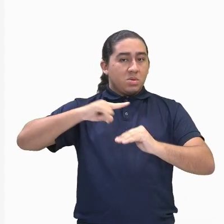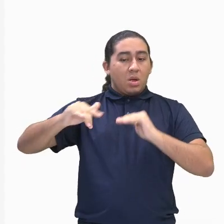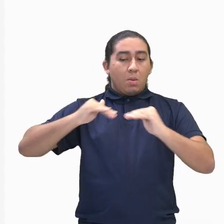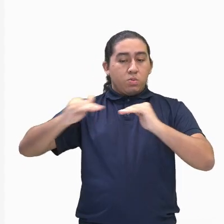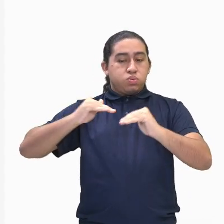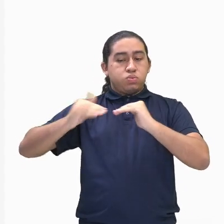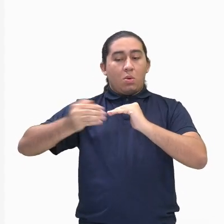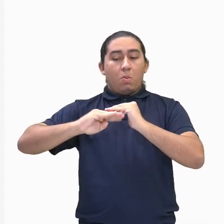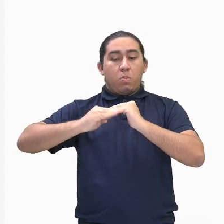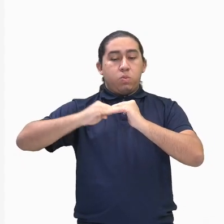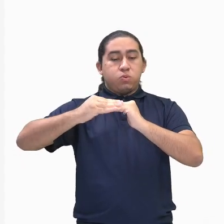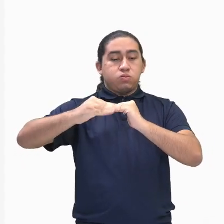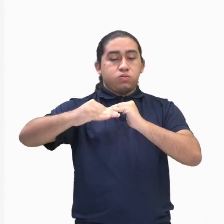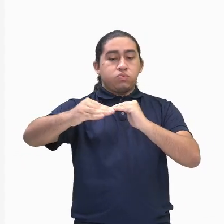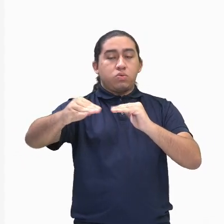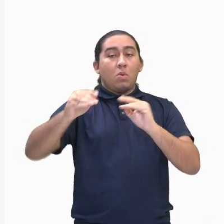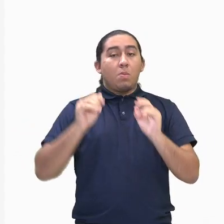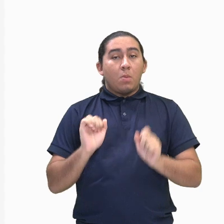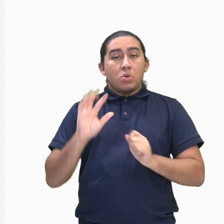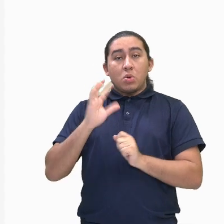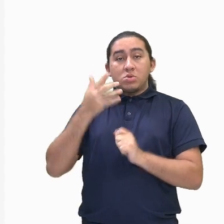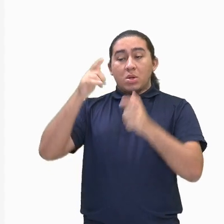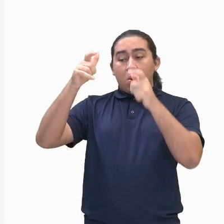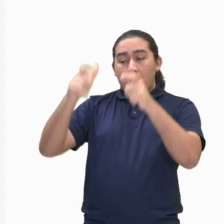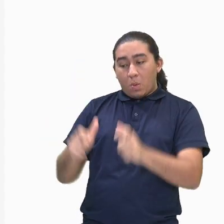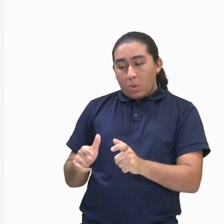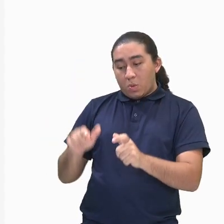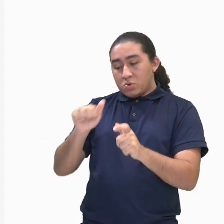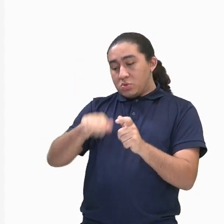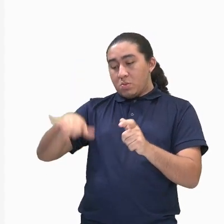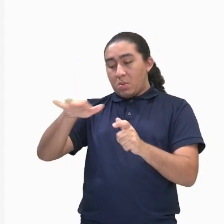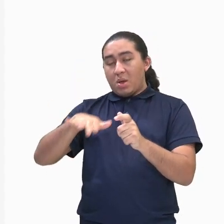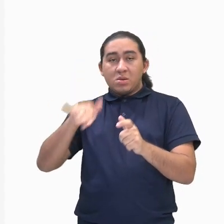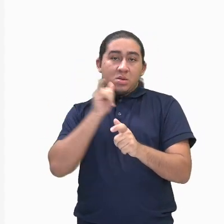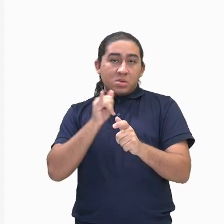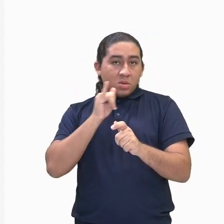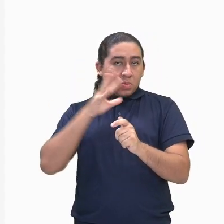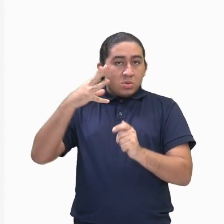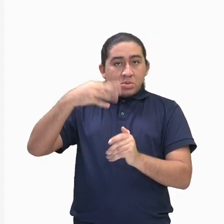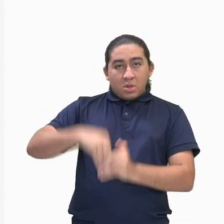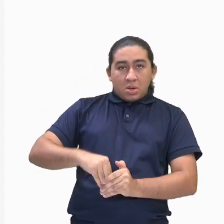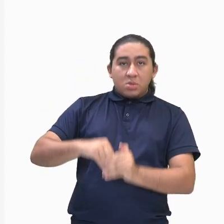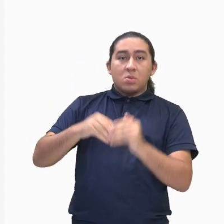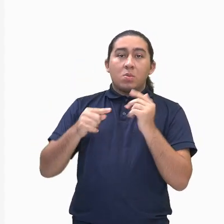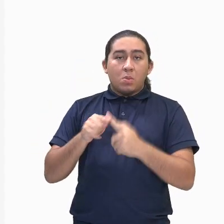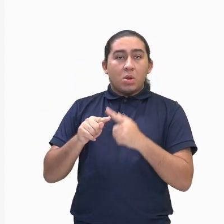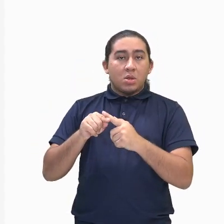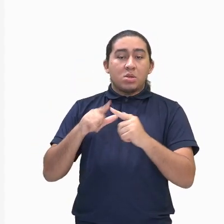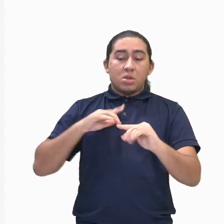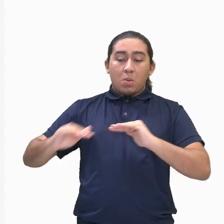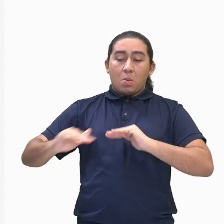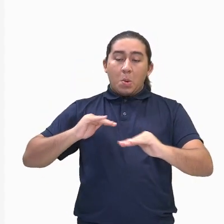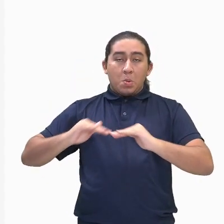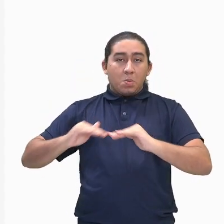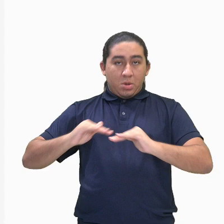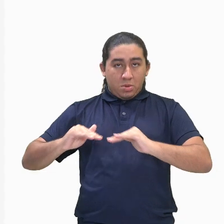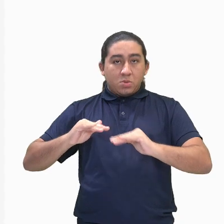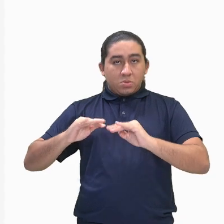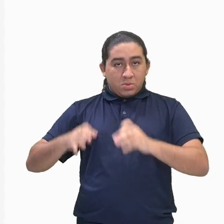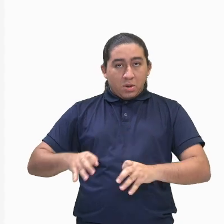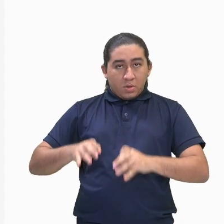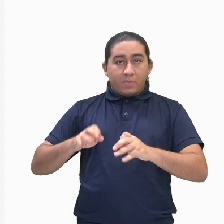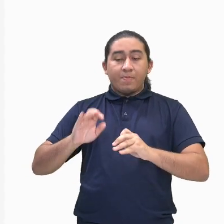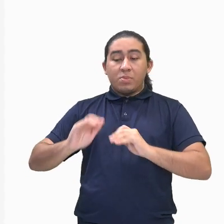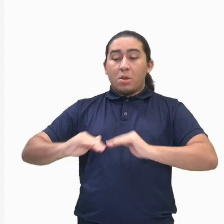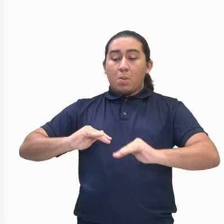esse foco, ele pode ter acontecido ali, no interior da Terra, por exemplo, devido àqueles movimentos que acontecem lá no manto. E isso